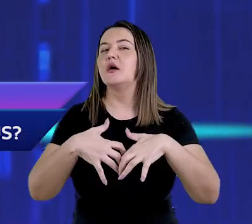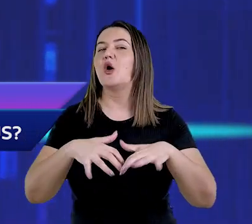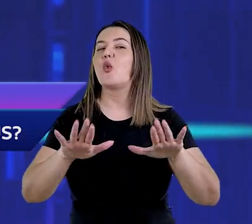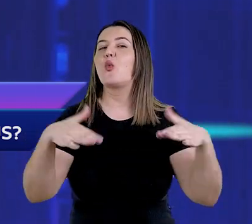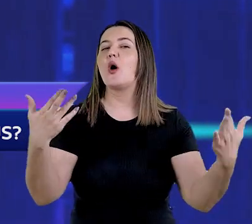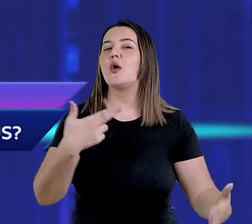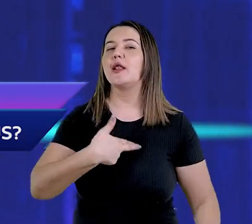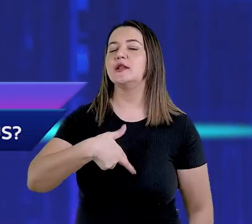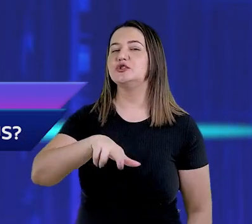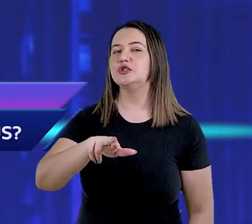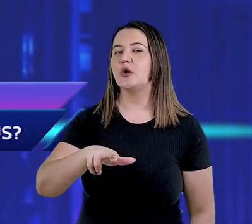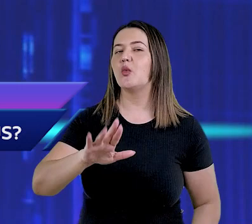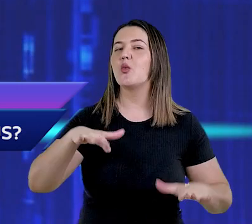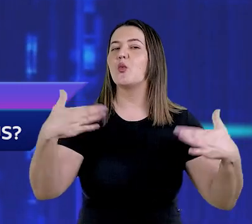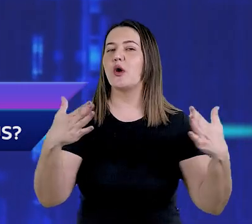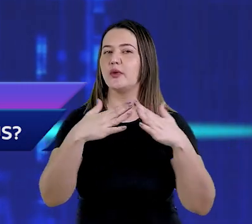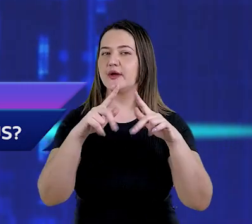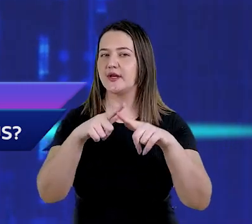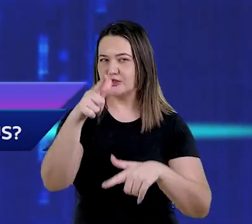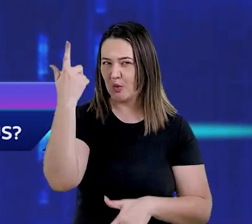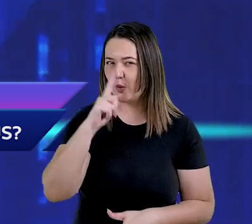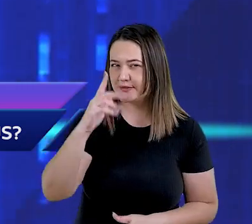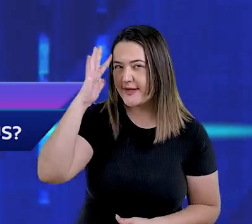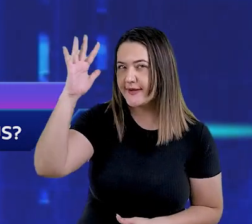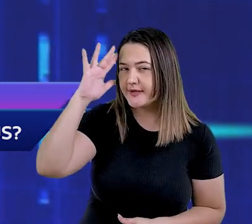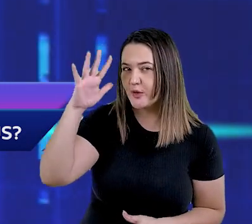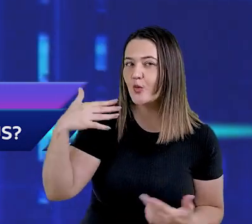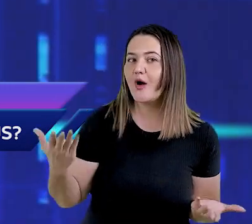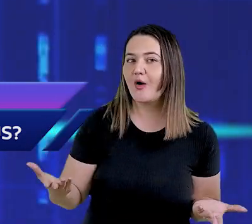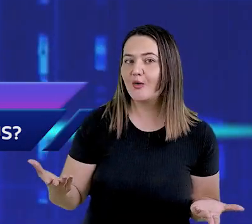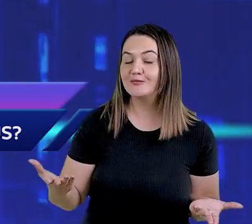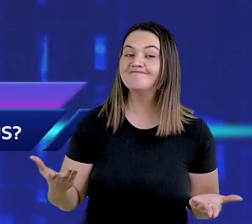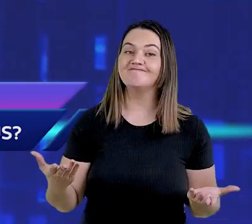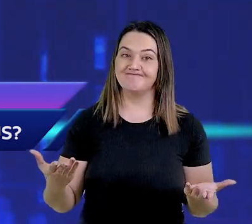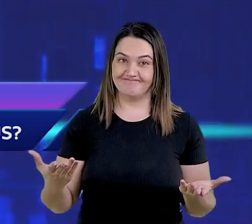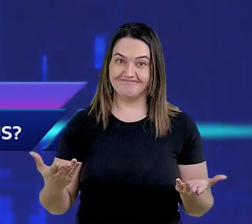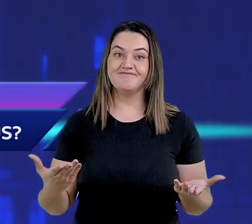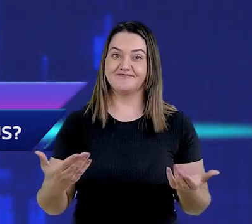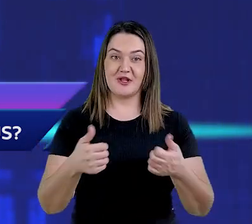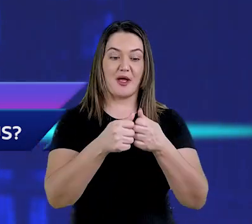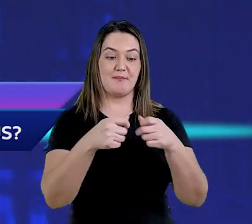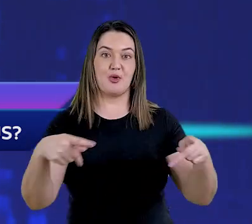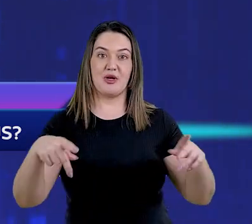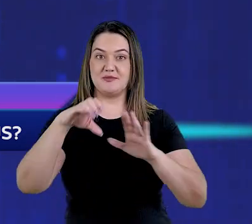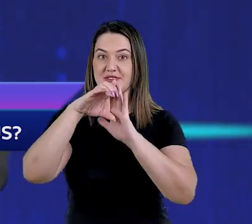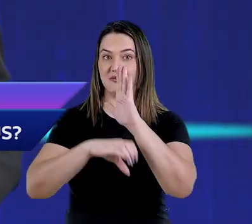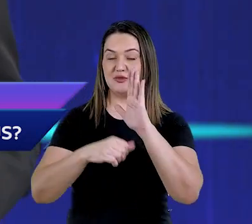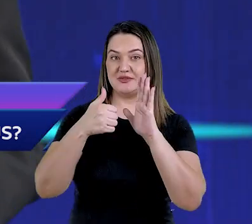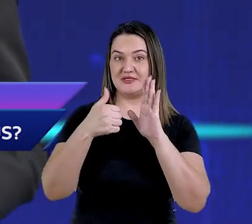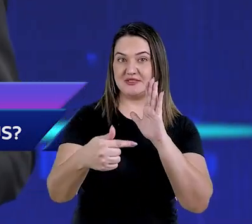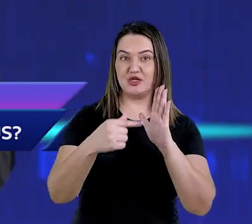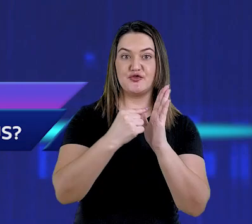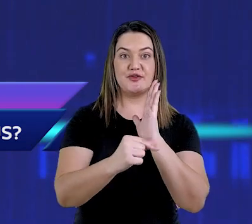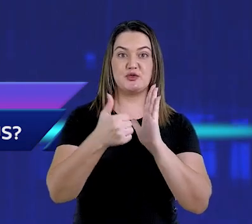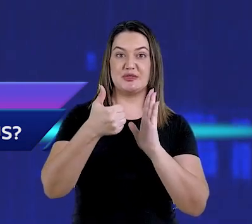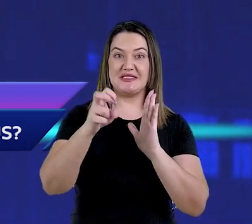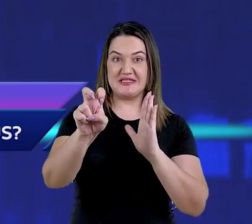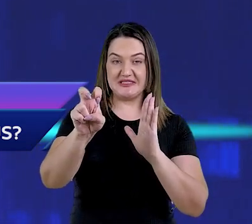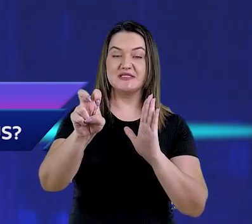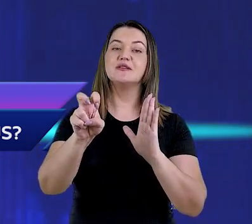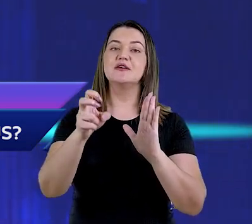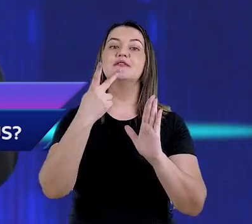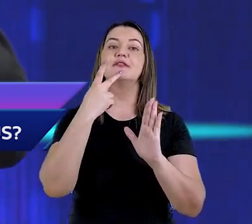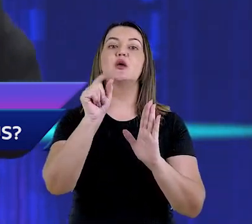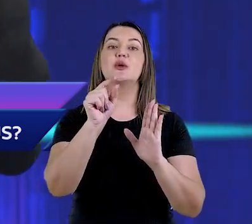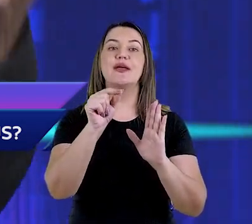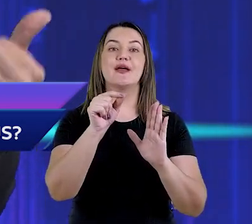facilmente identificar a Babilônia moderna. Em Apocalipse capítulo 17, versículo 15, diz que as